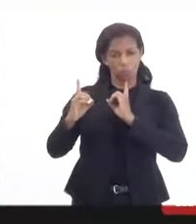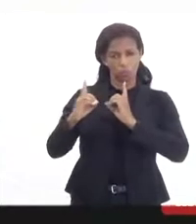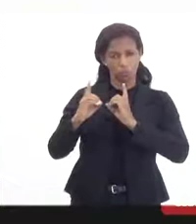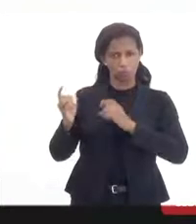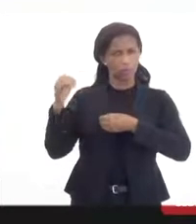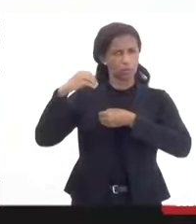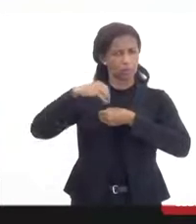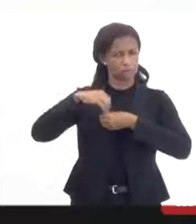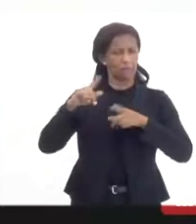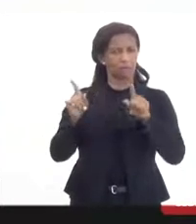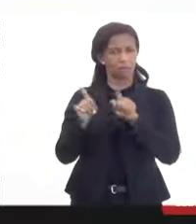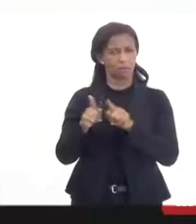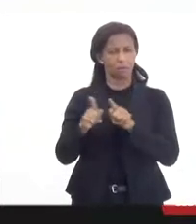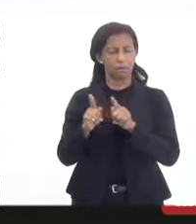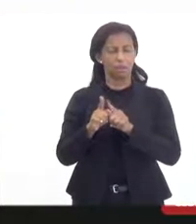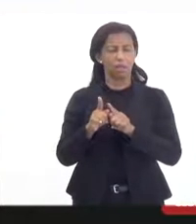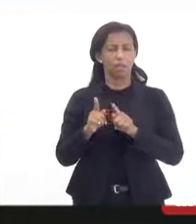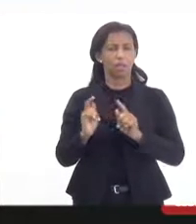discussões